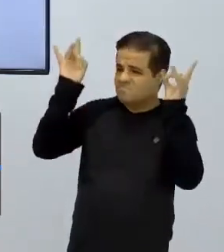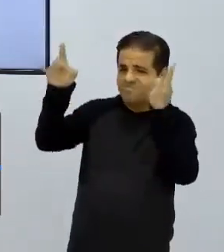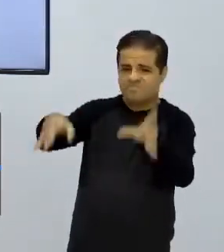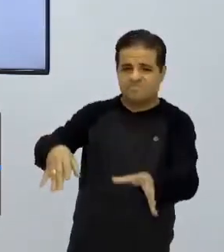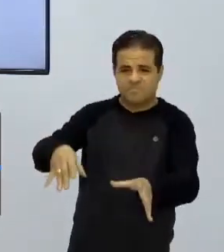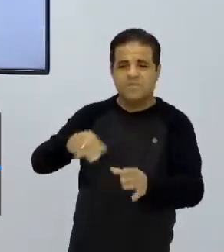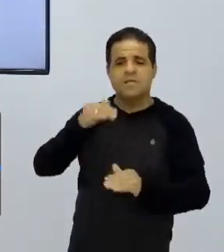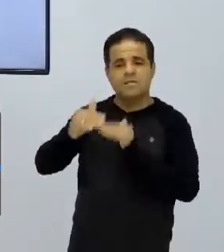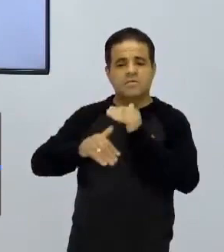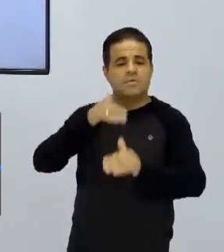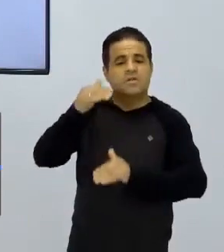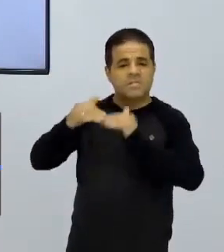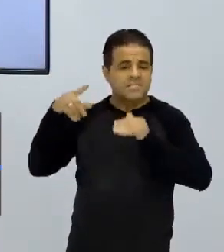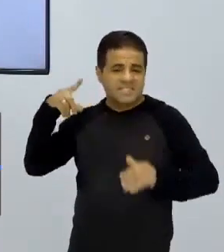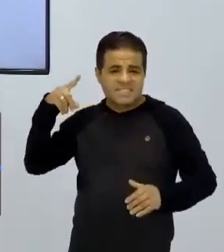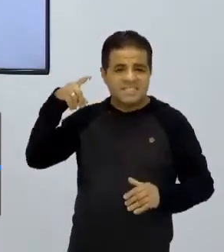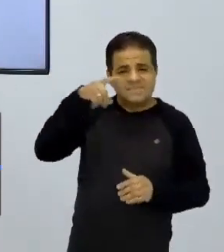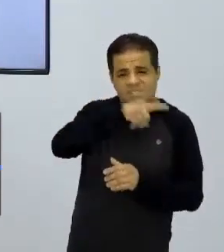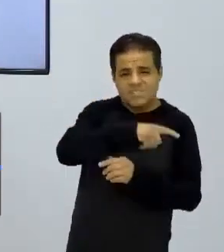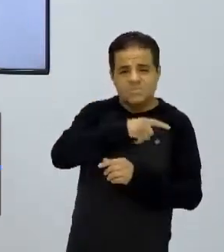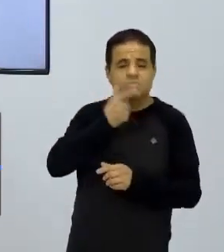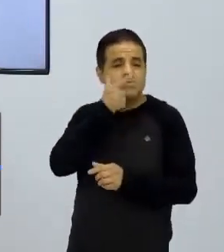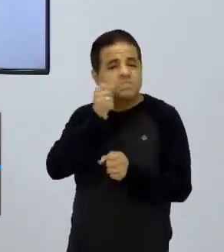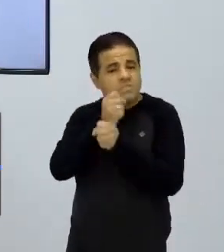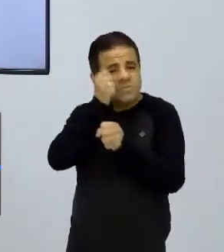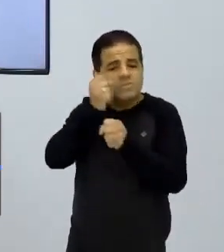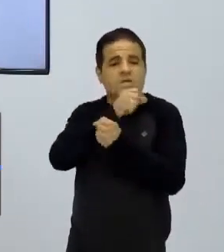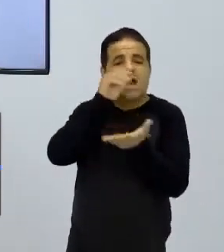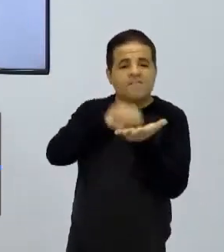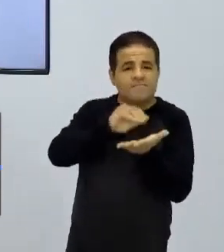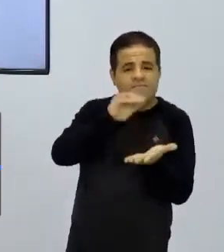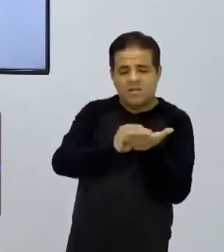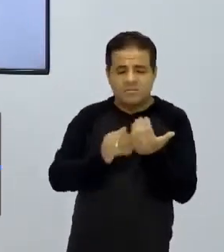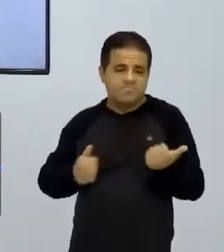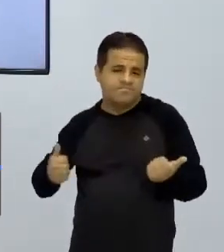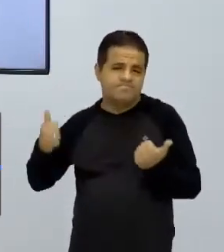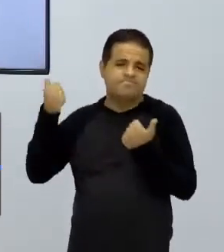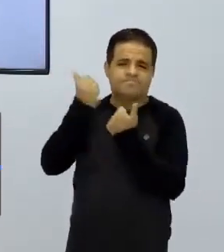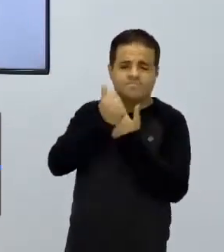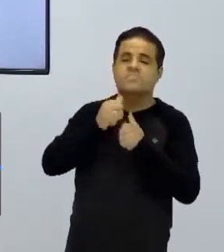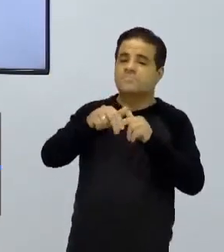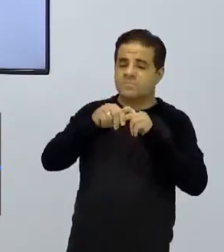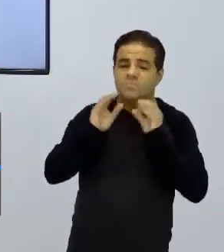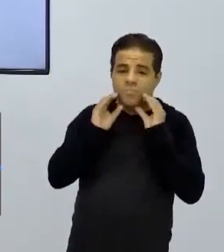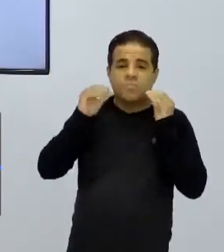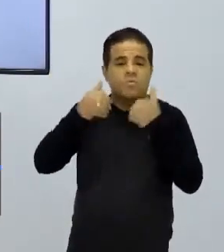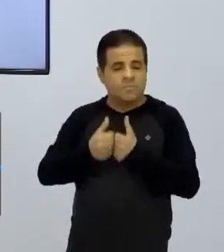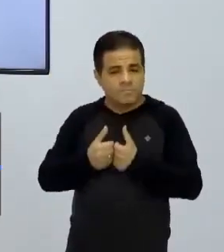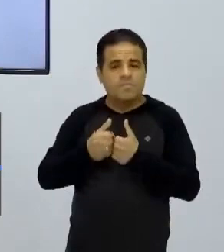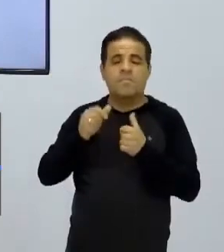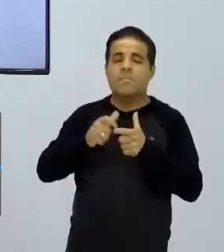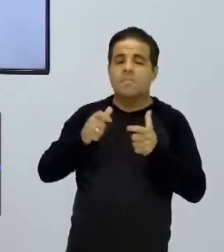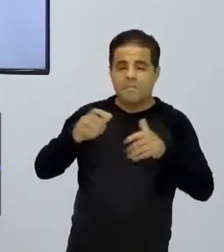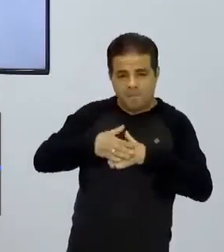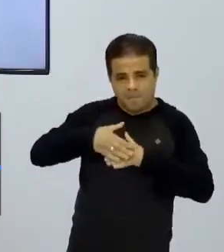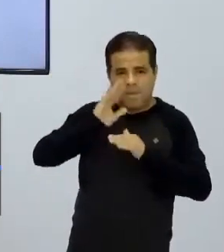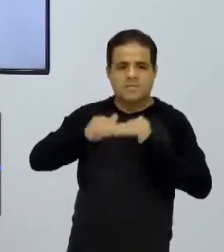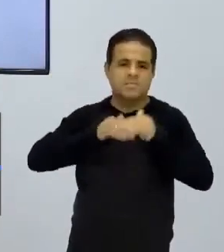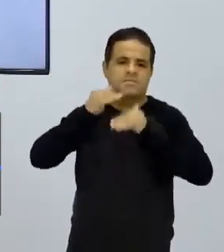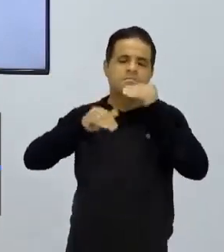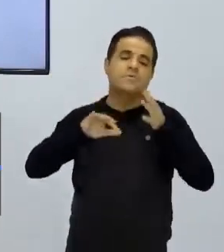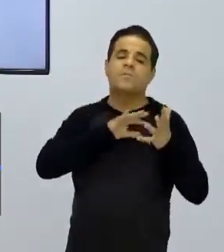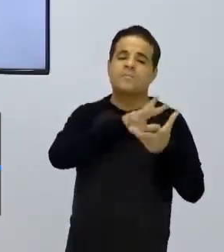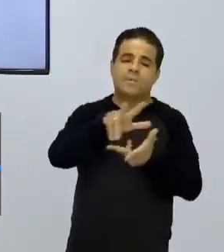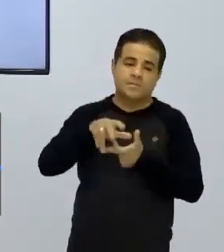Por isso esse processo difícil de reconstrução, né, a falta de apoio, principalmente da comunidade mais desenvolvida